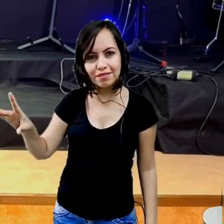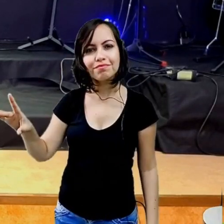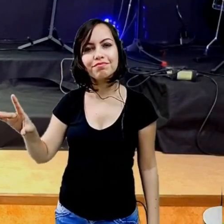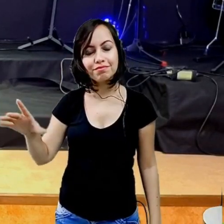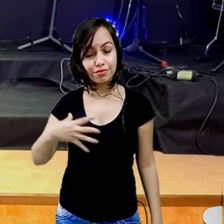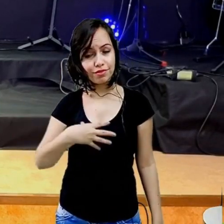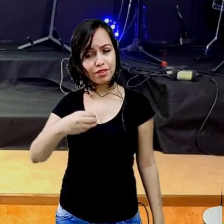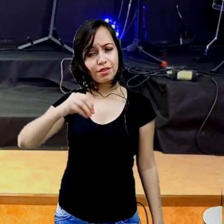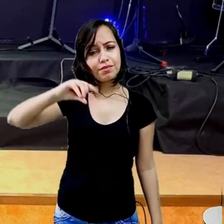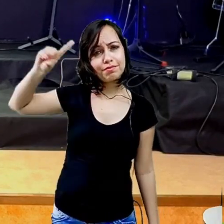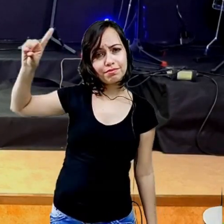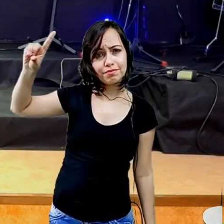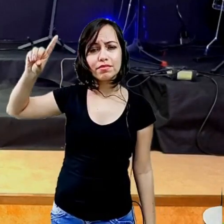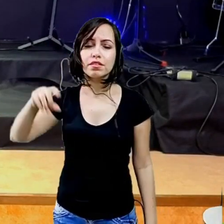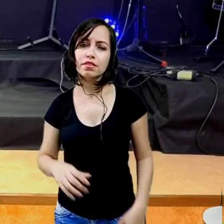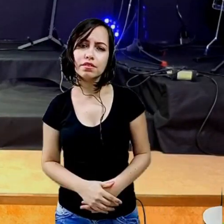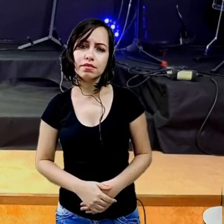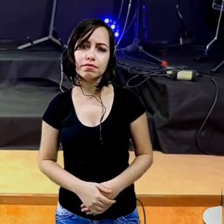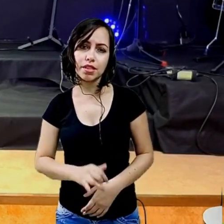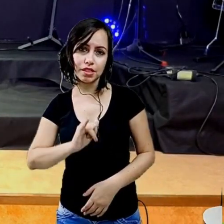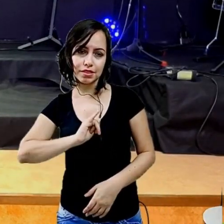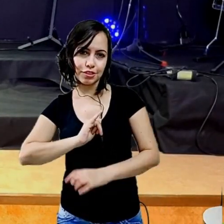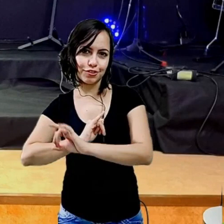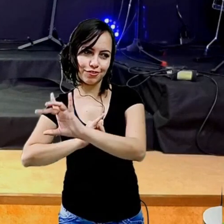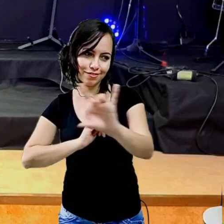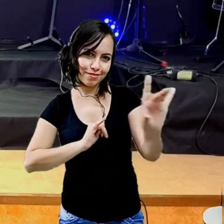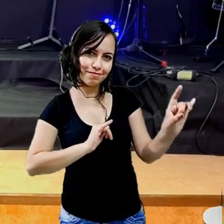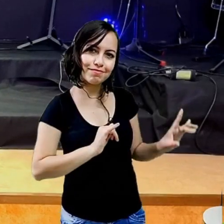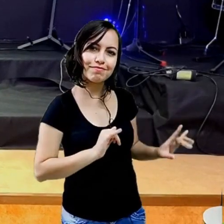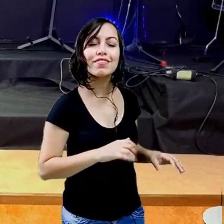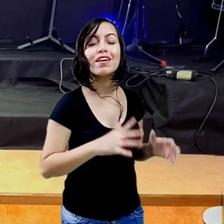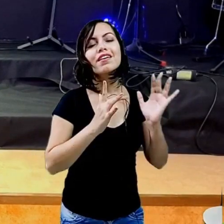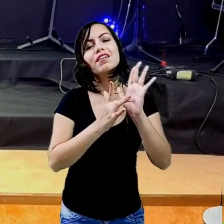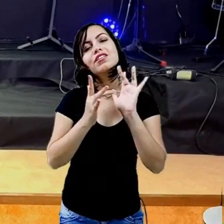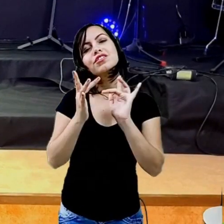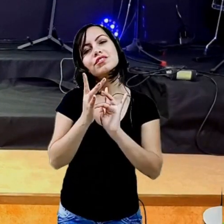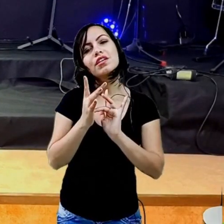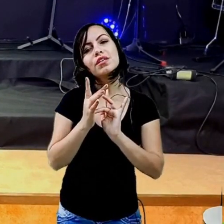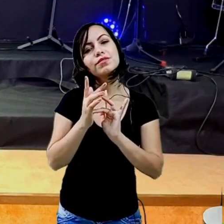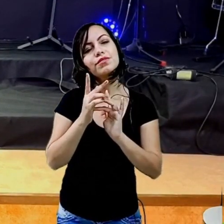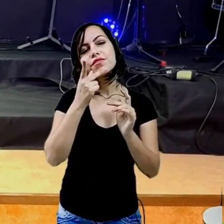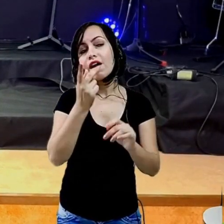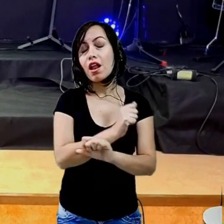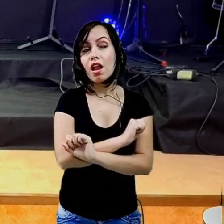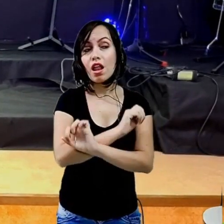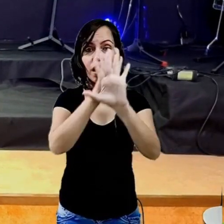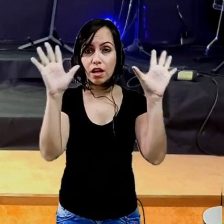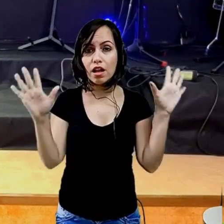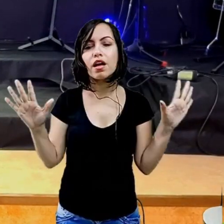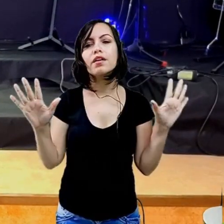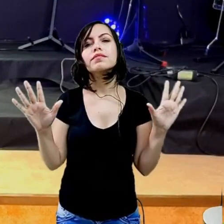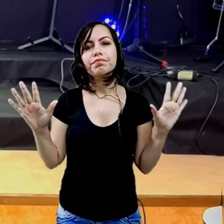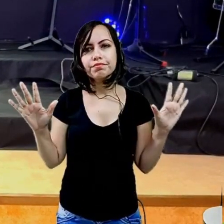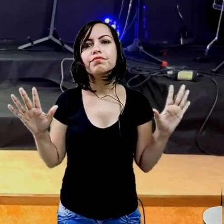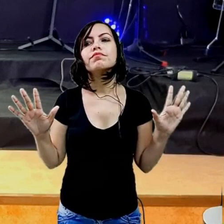de Deus, para a sua igreja. E Jesus deixa bem claro quanto